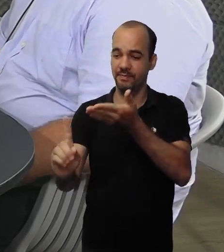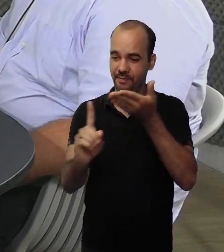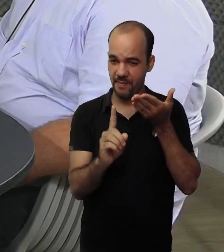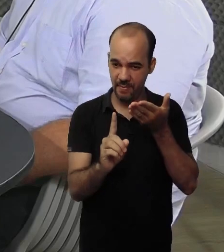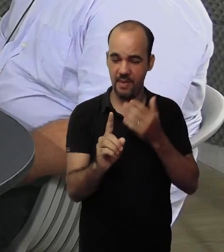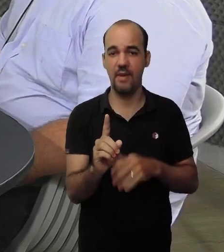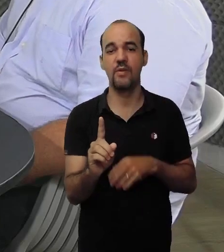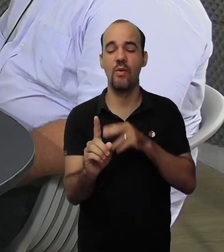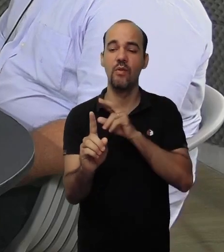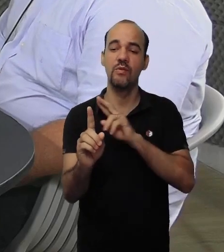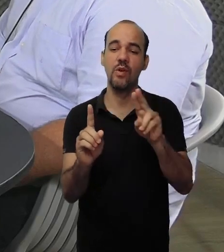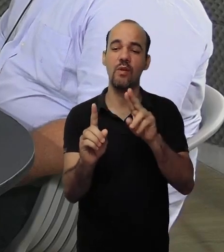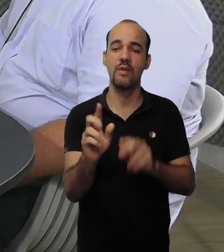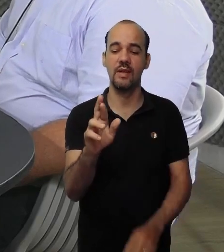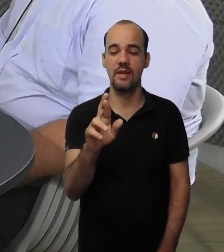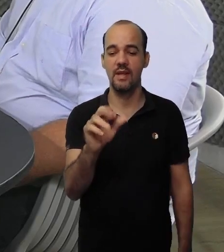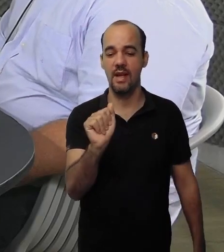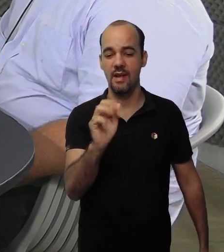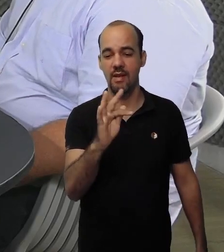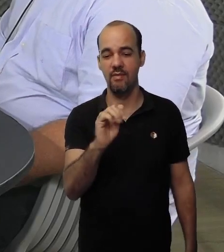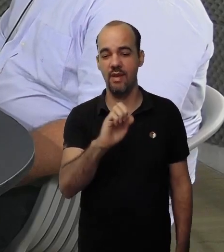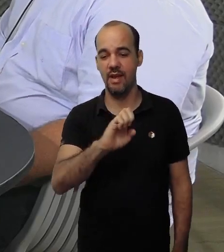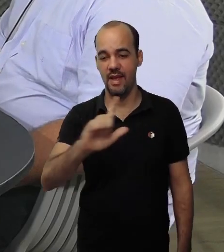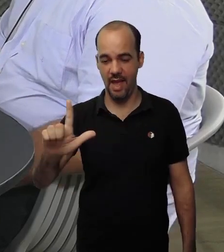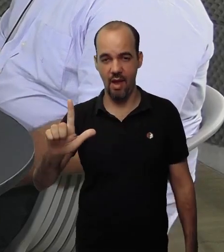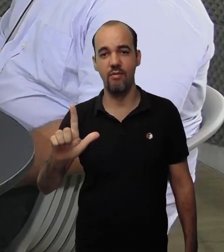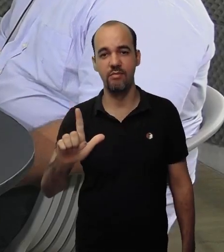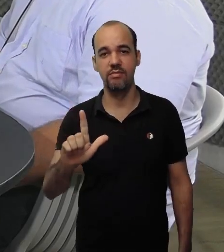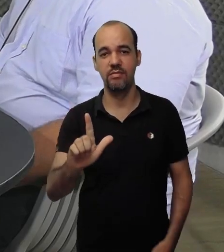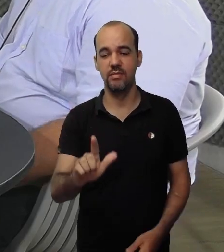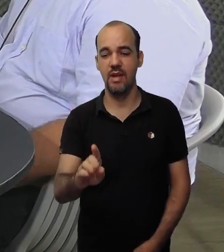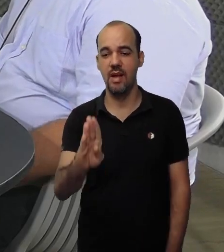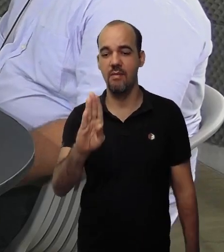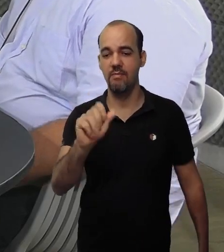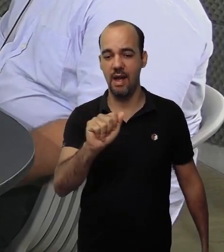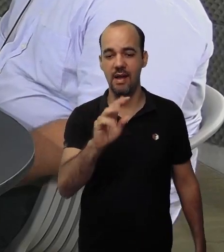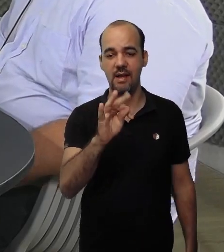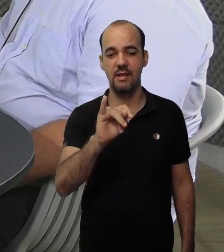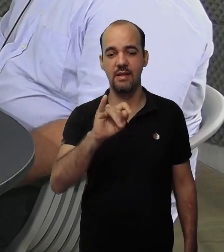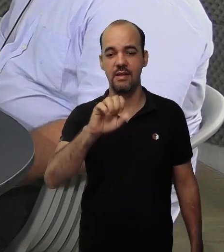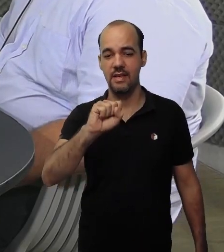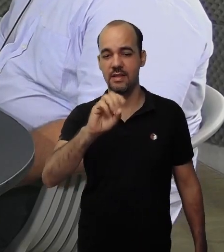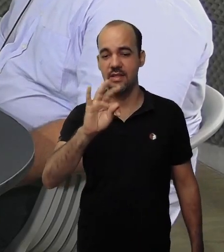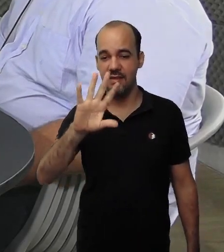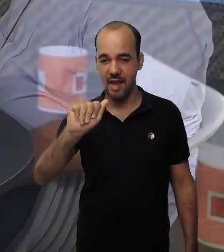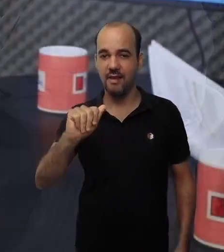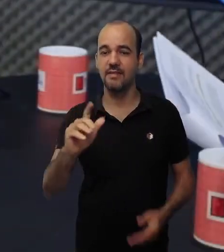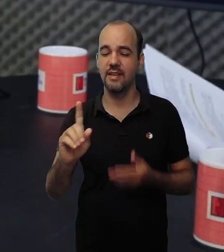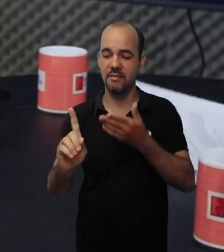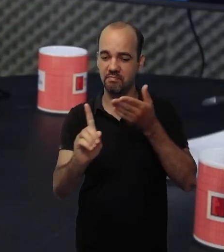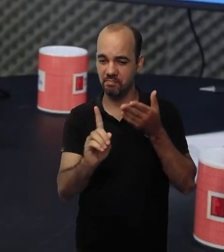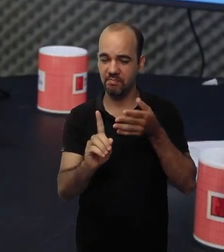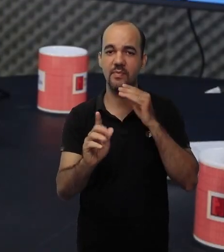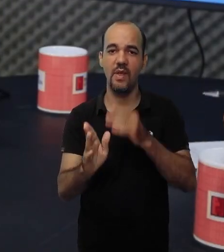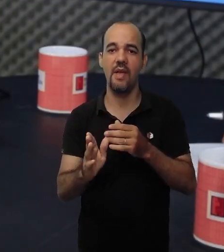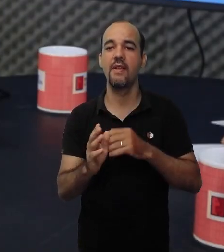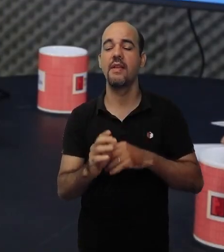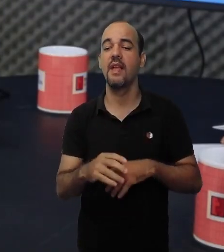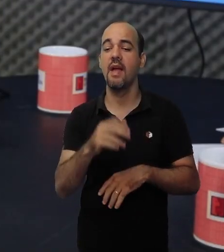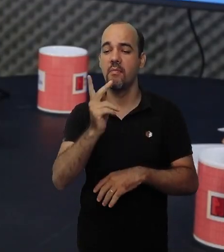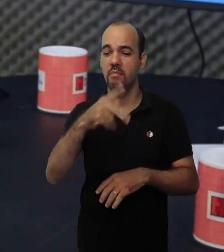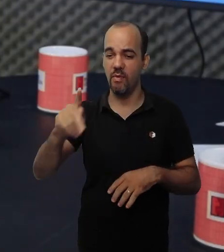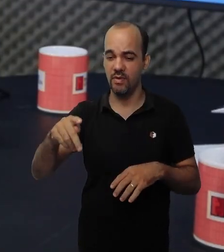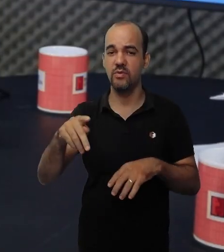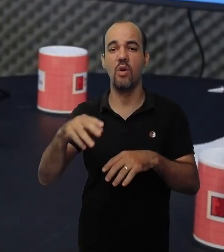professor Rafael Batista, né? Cadê? Isso. Rafael Batista, tá aqui. Professor Rafael Batista, que é professor